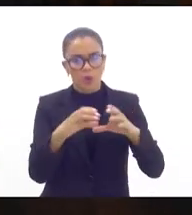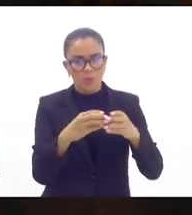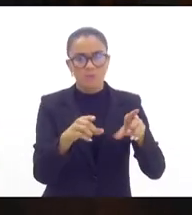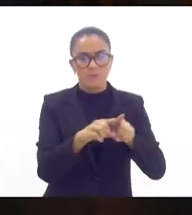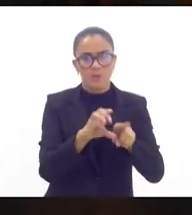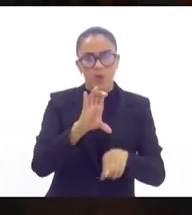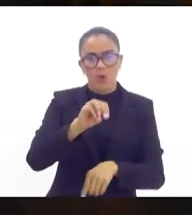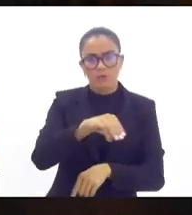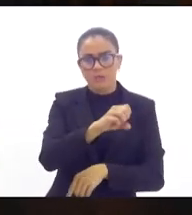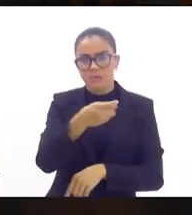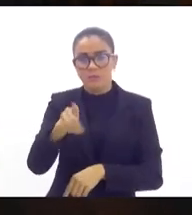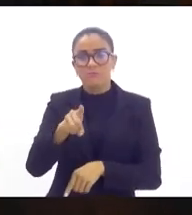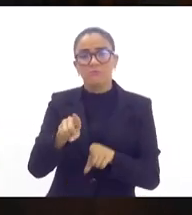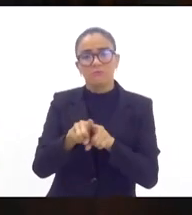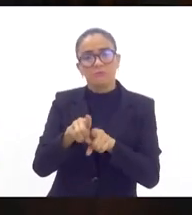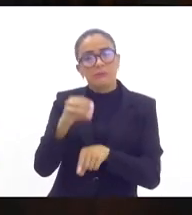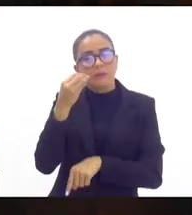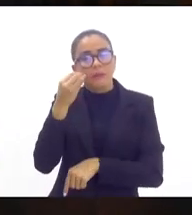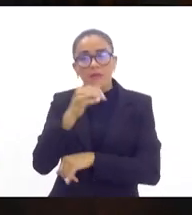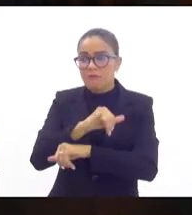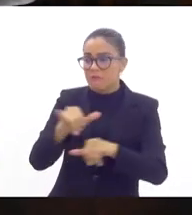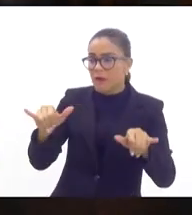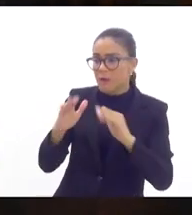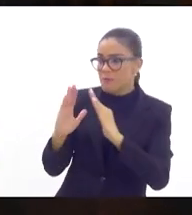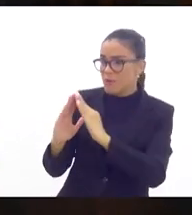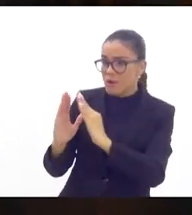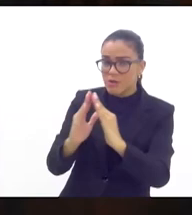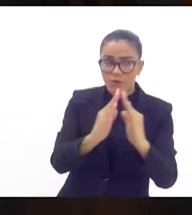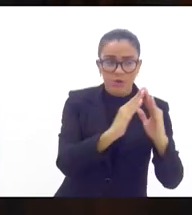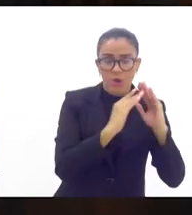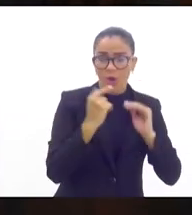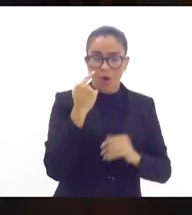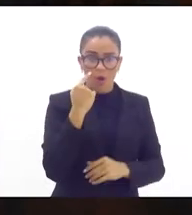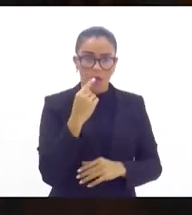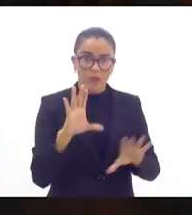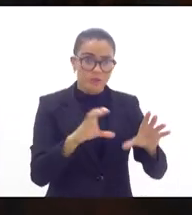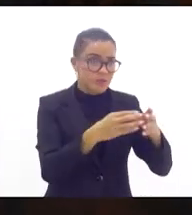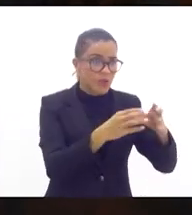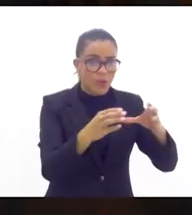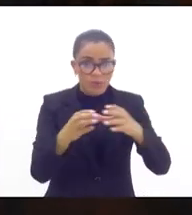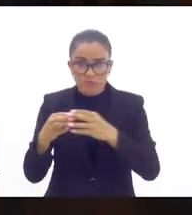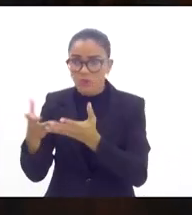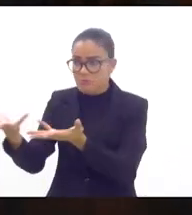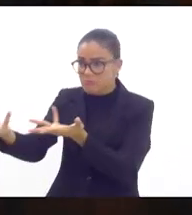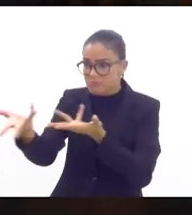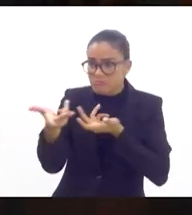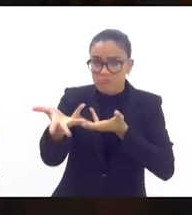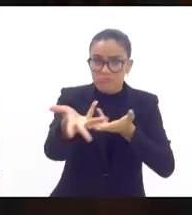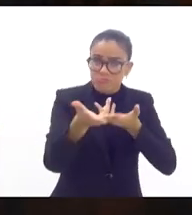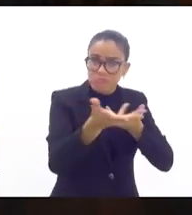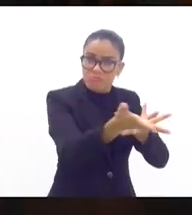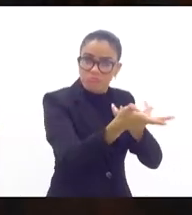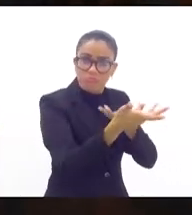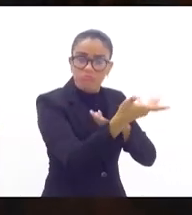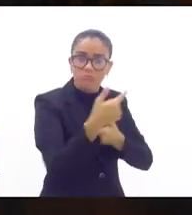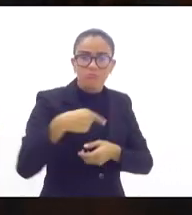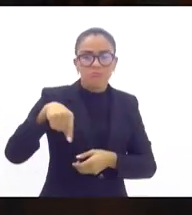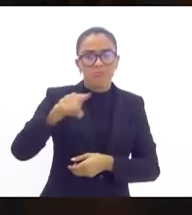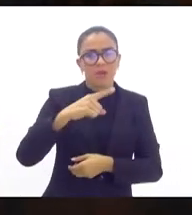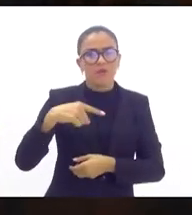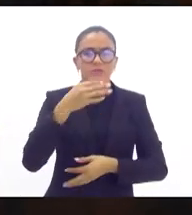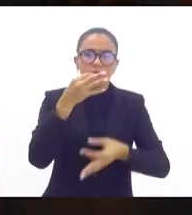para que a gente possa buscar você para os moradores aqui que a nossa comissão aqui está com as portas abertas para receber vocês para que vocês Tragam